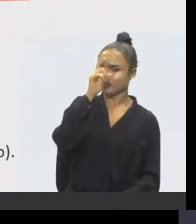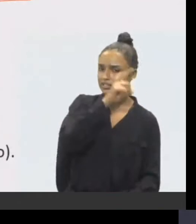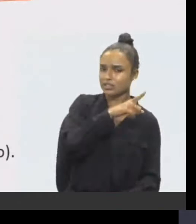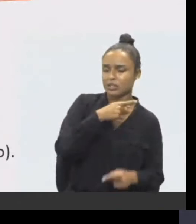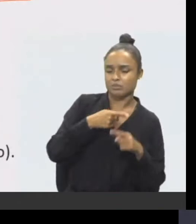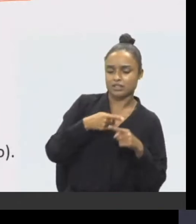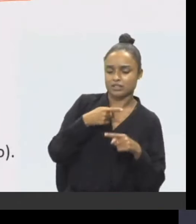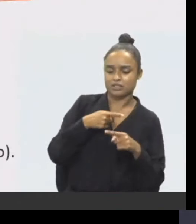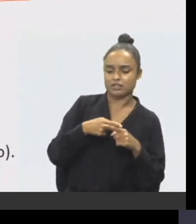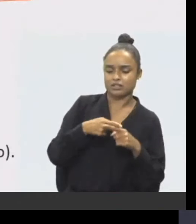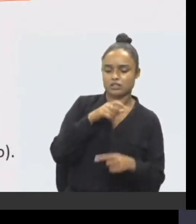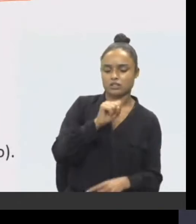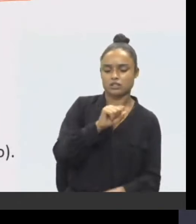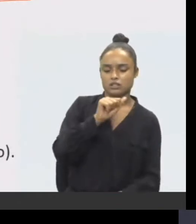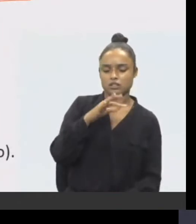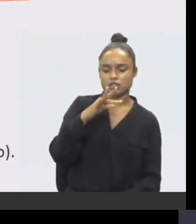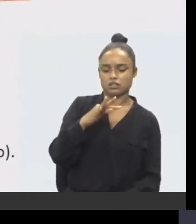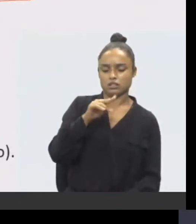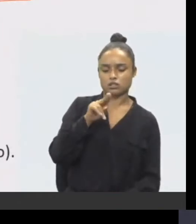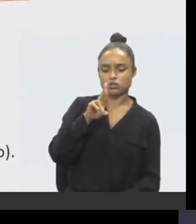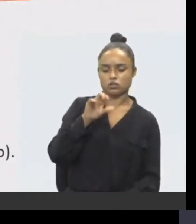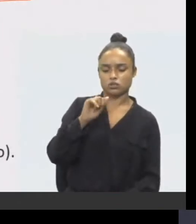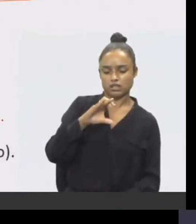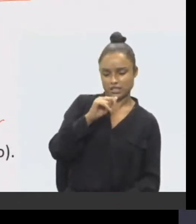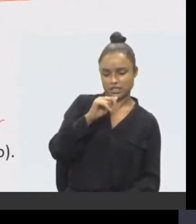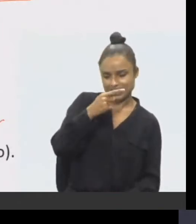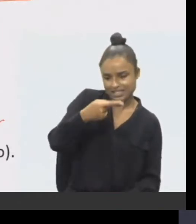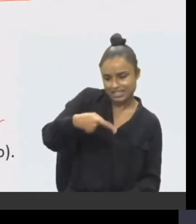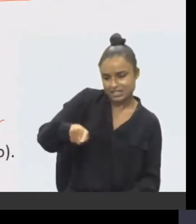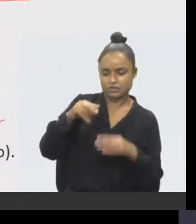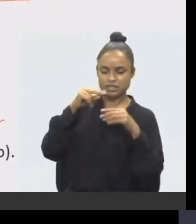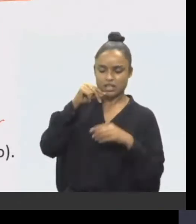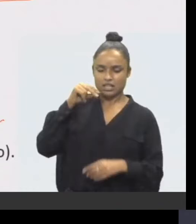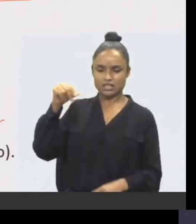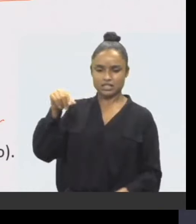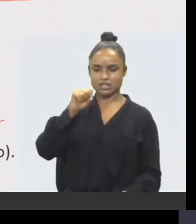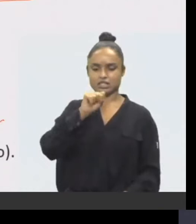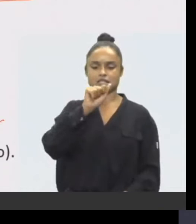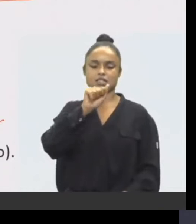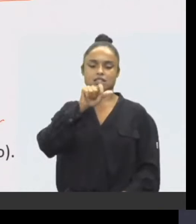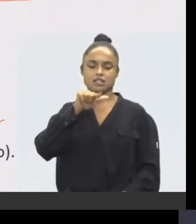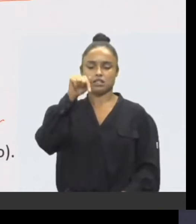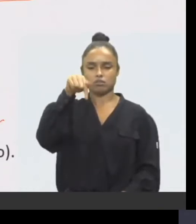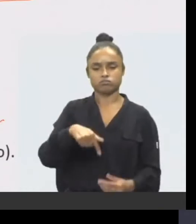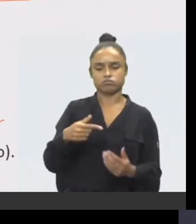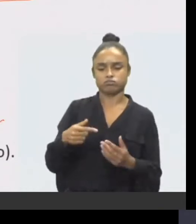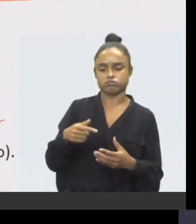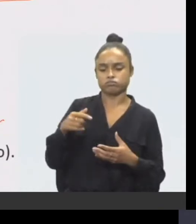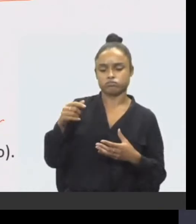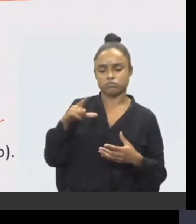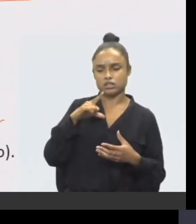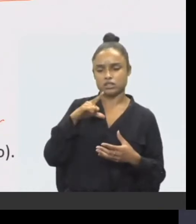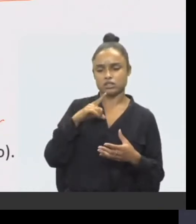trabalhando com a saturação do sal. Então, o auxílio do bastão de vidro para a agitação dessa solução, ele vai facilitar